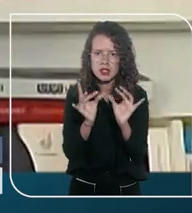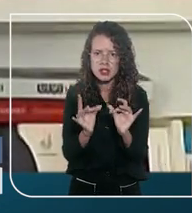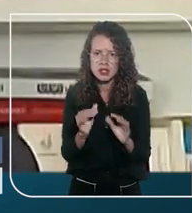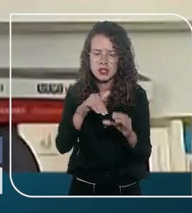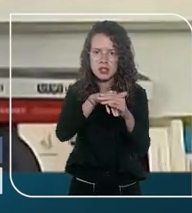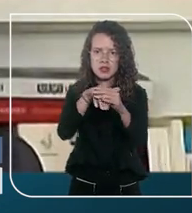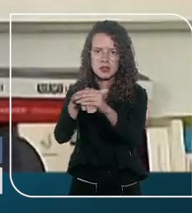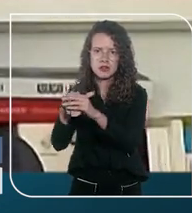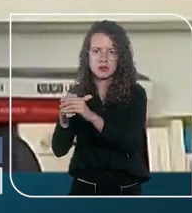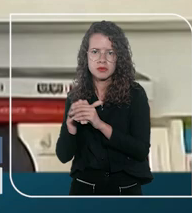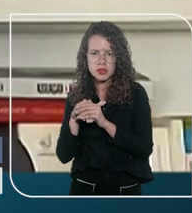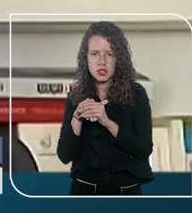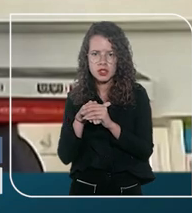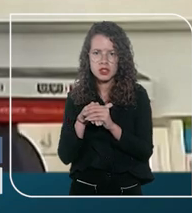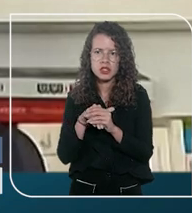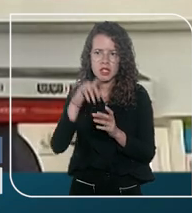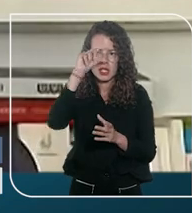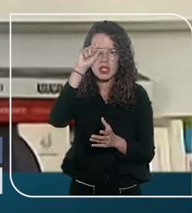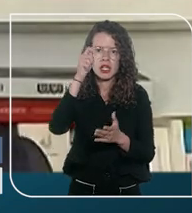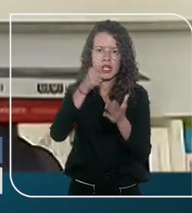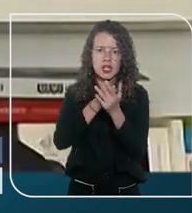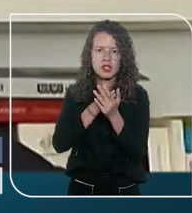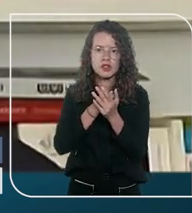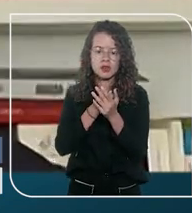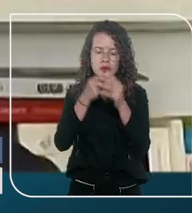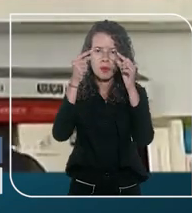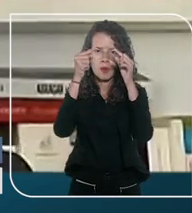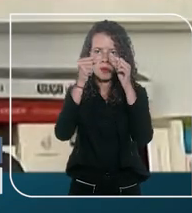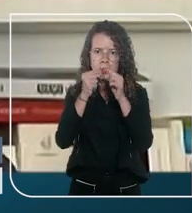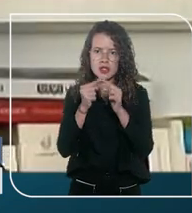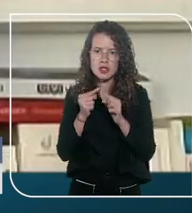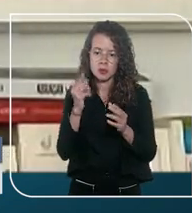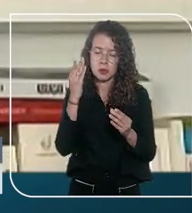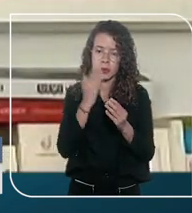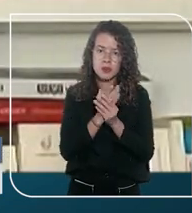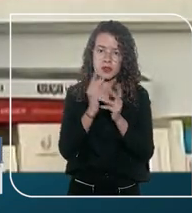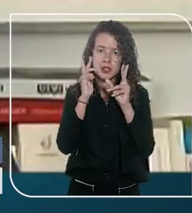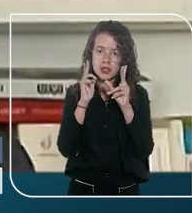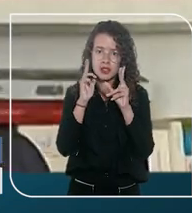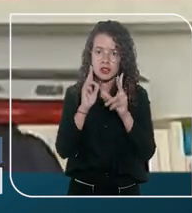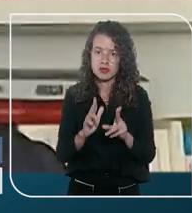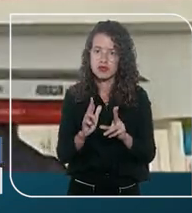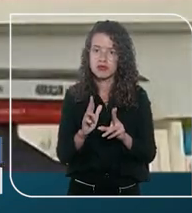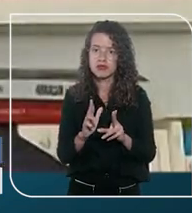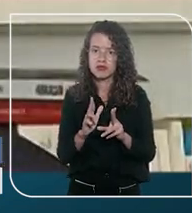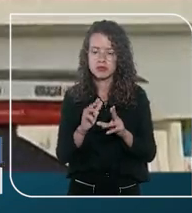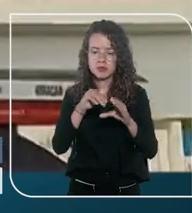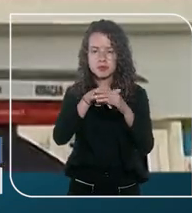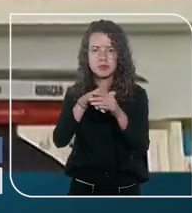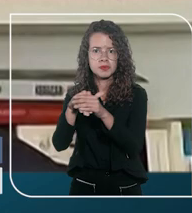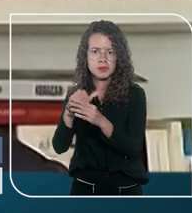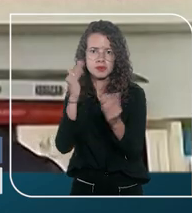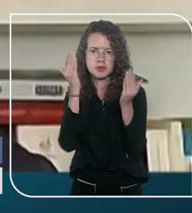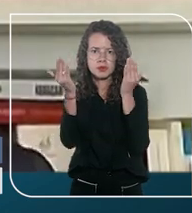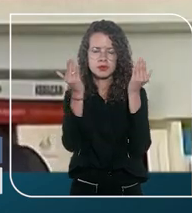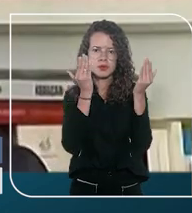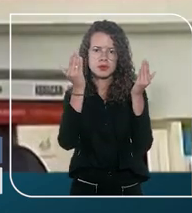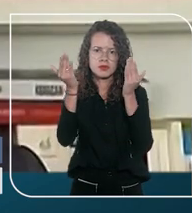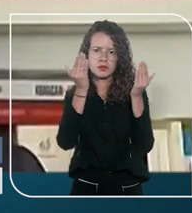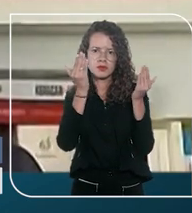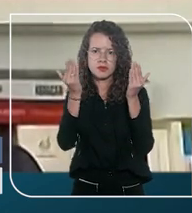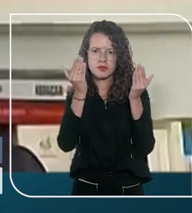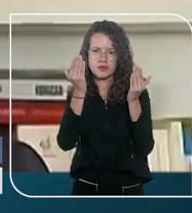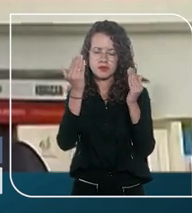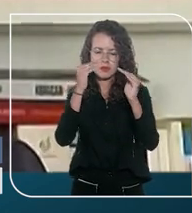que o acórdão embargado ele resolveu a mesma questão processual presente nos acórdãos paradigmas, né, de